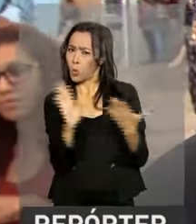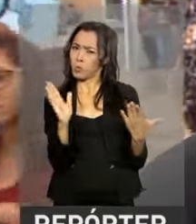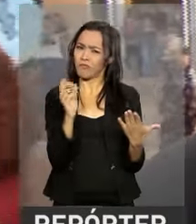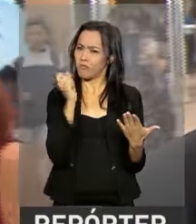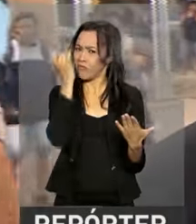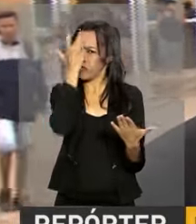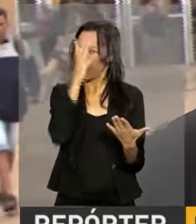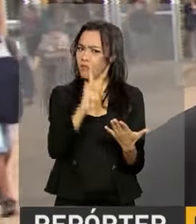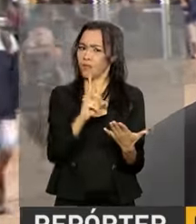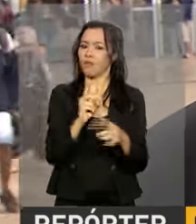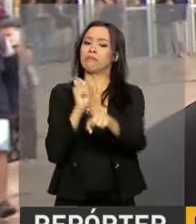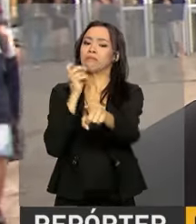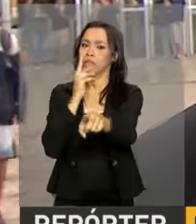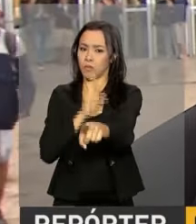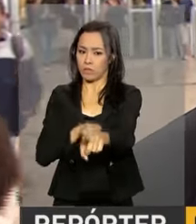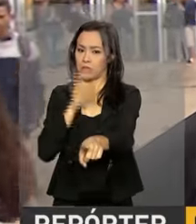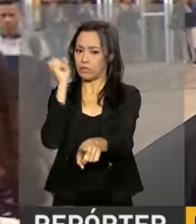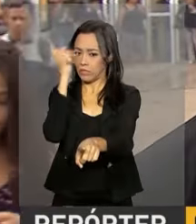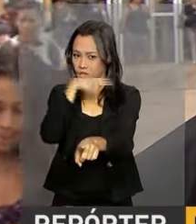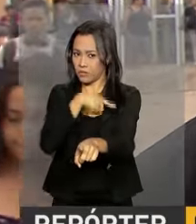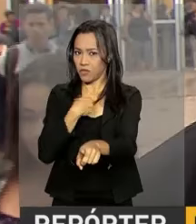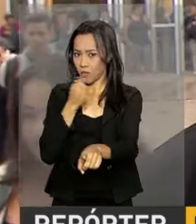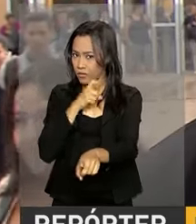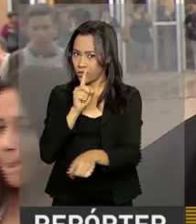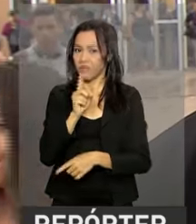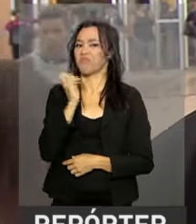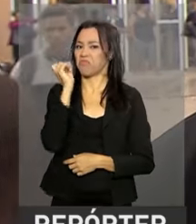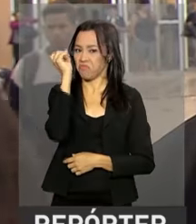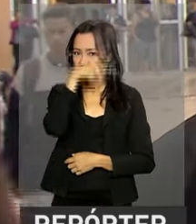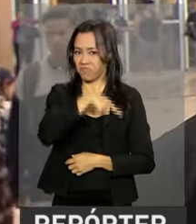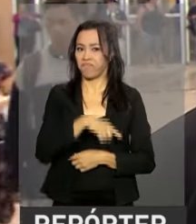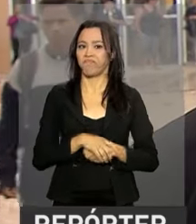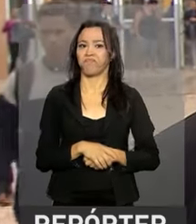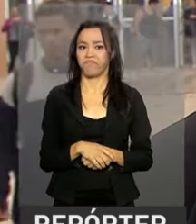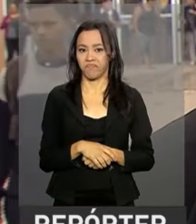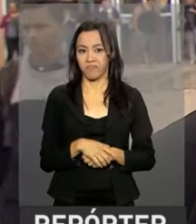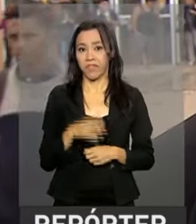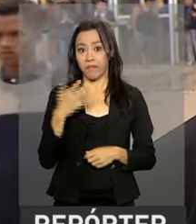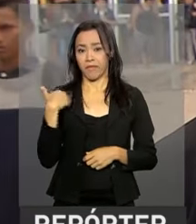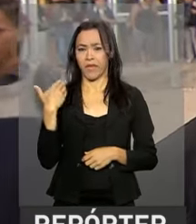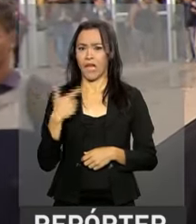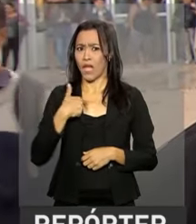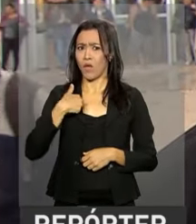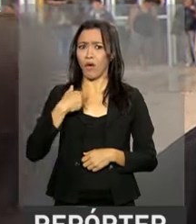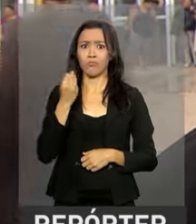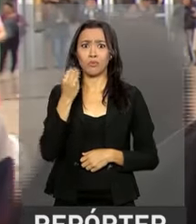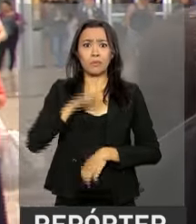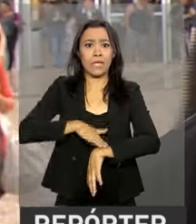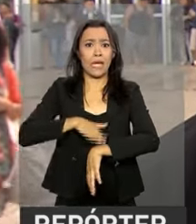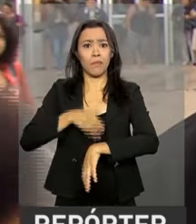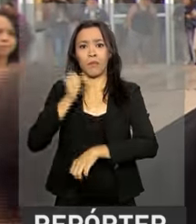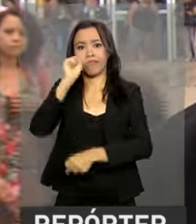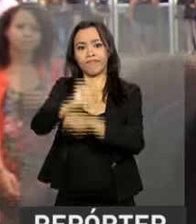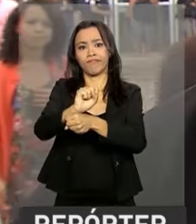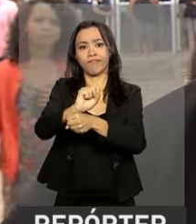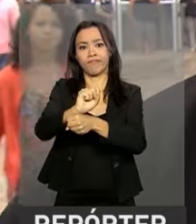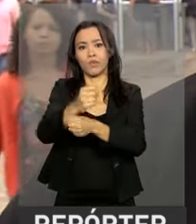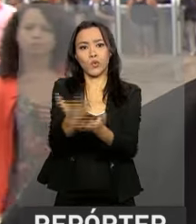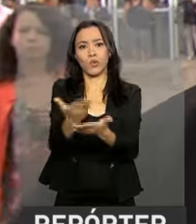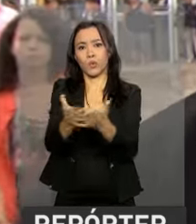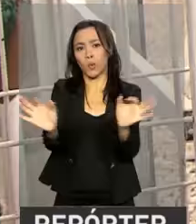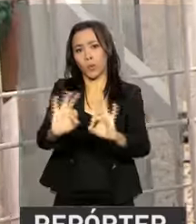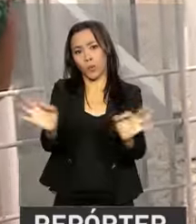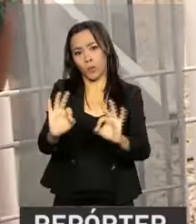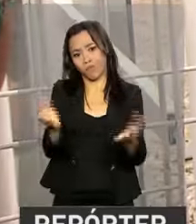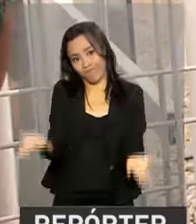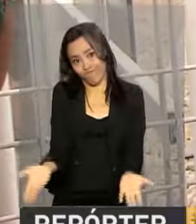fácil. Difícil, né? Não vou mentir para vocês. E para quem já tem muito tempo que não estuda, né? Não é uma